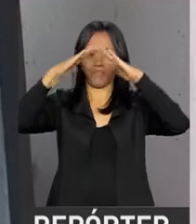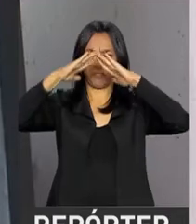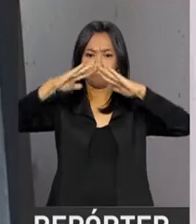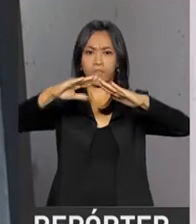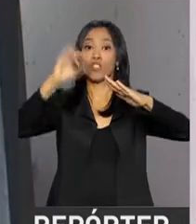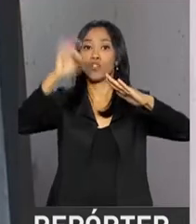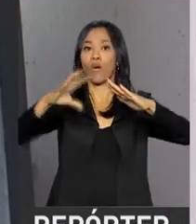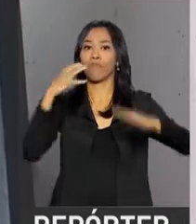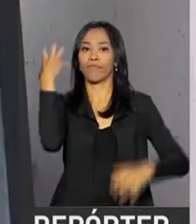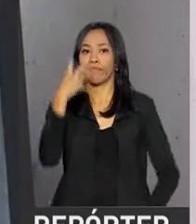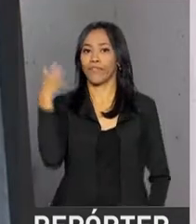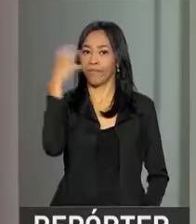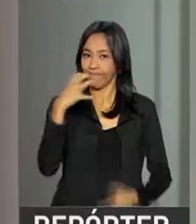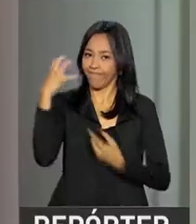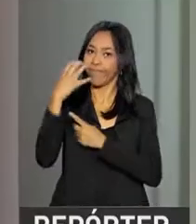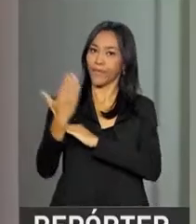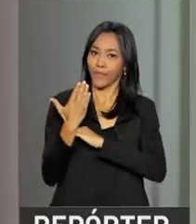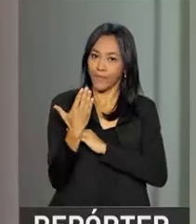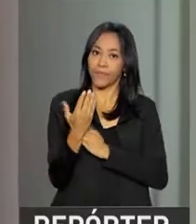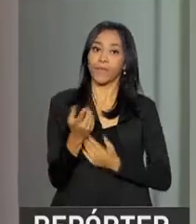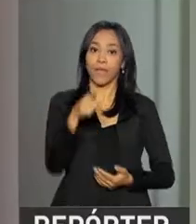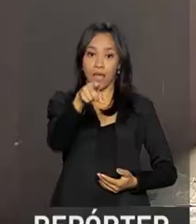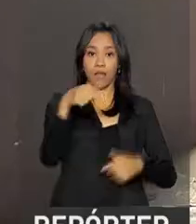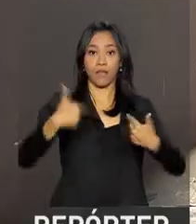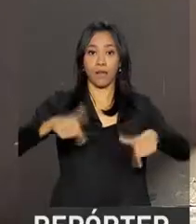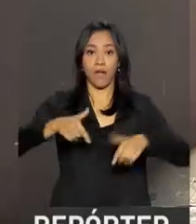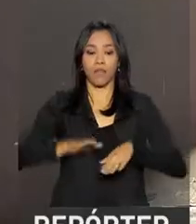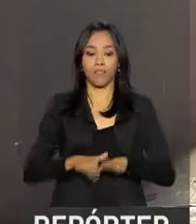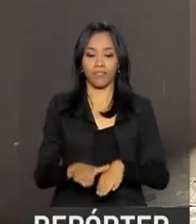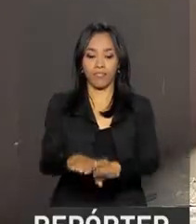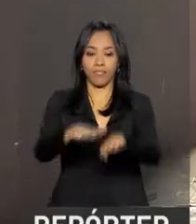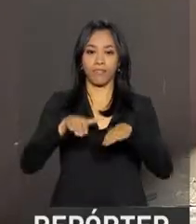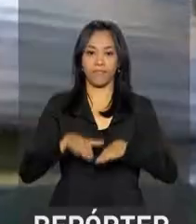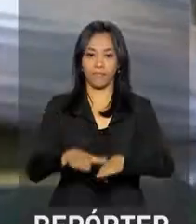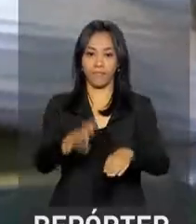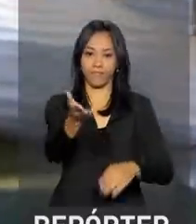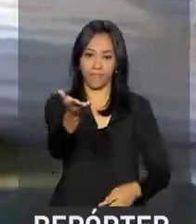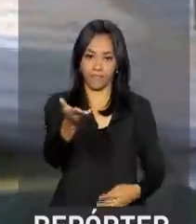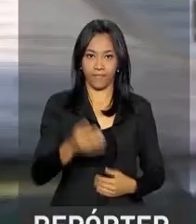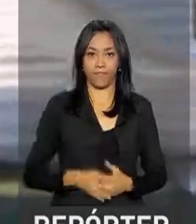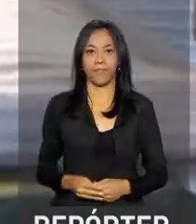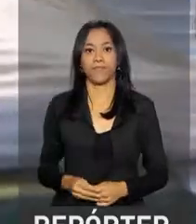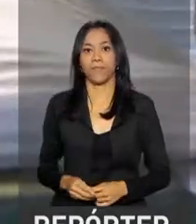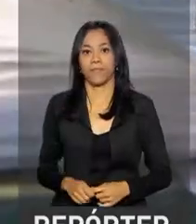com o ventilador ligado. Trabalhando como costureira,